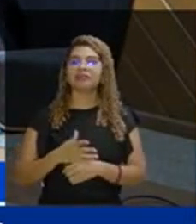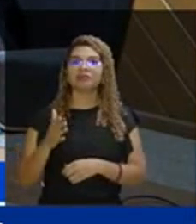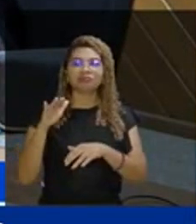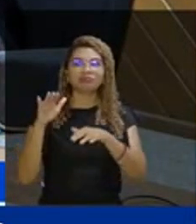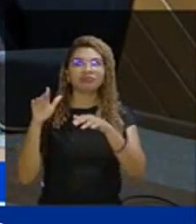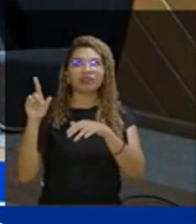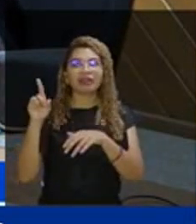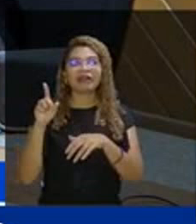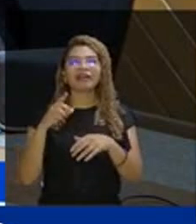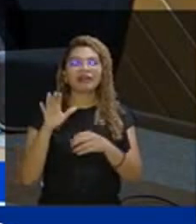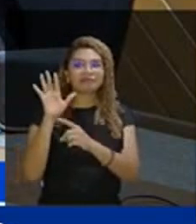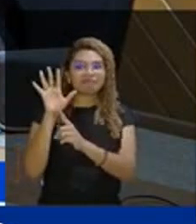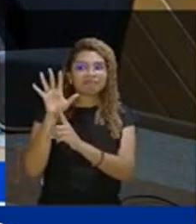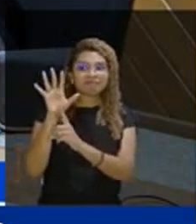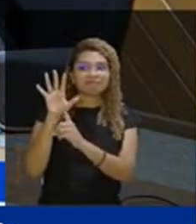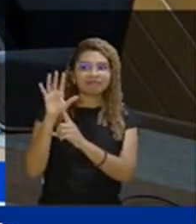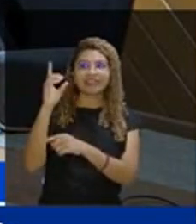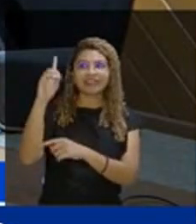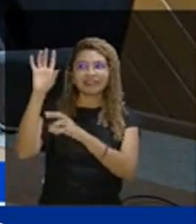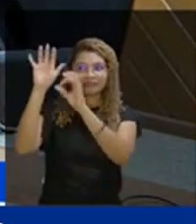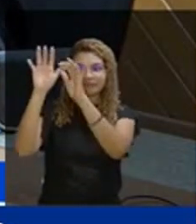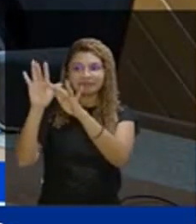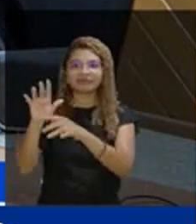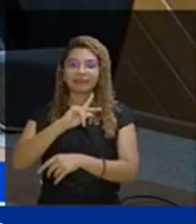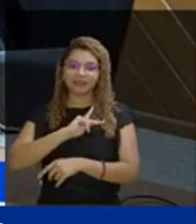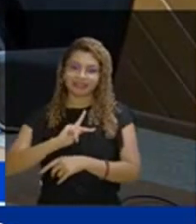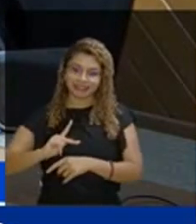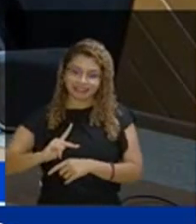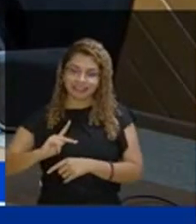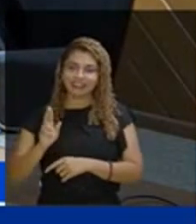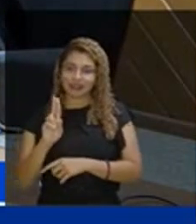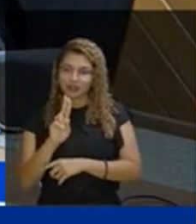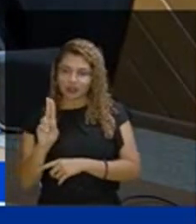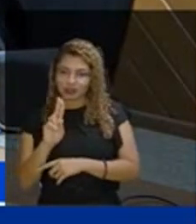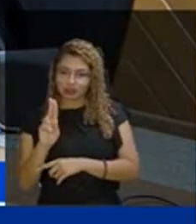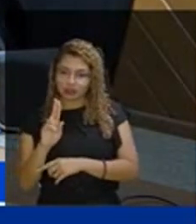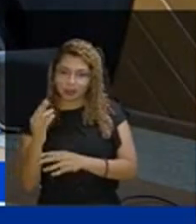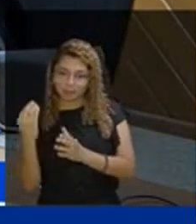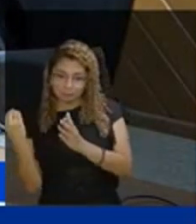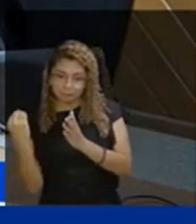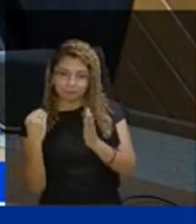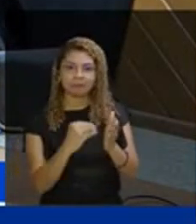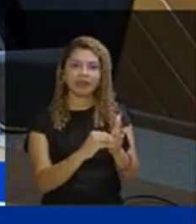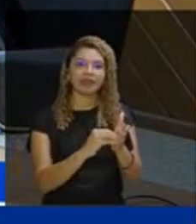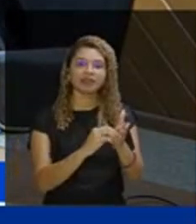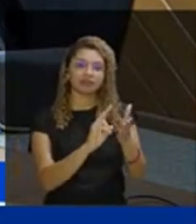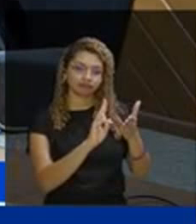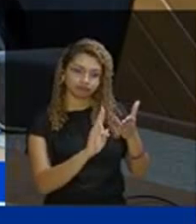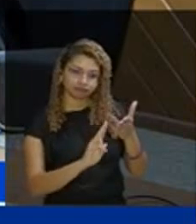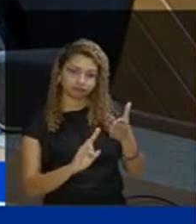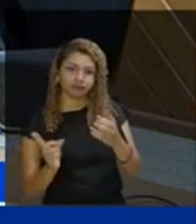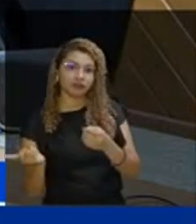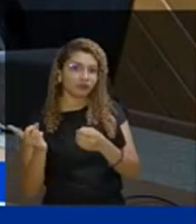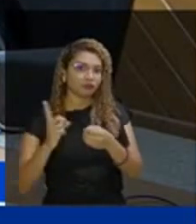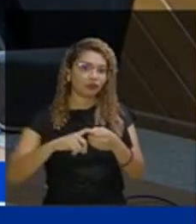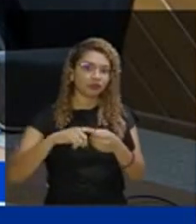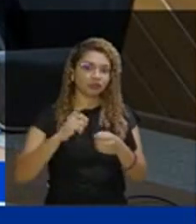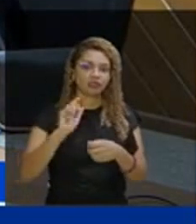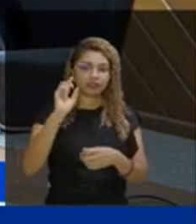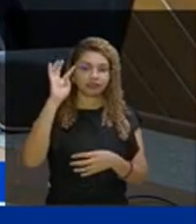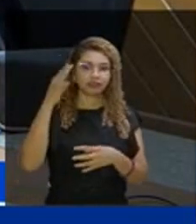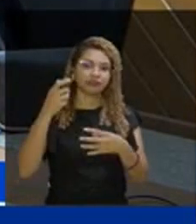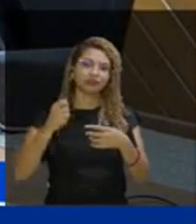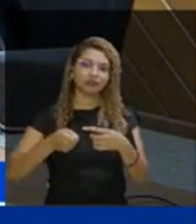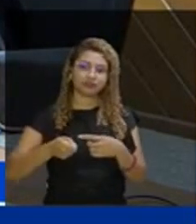presidente da República e então o seu nome seja acolhido para ser reconduzida como juiz